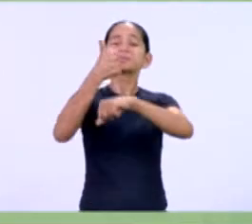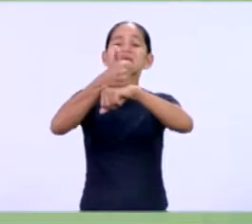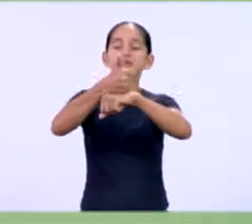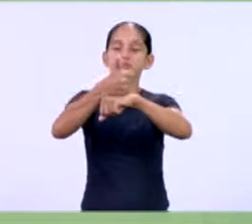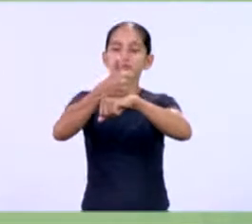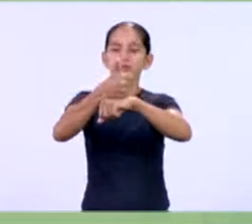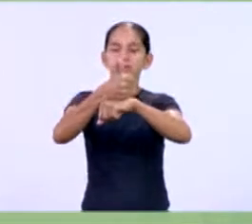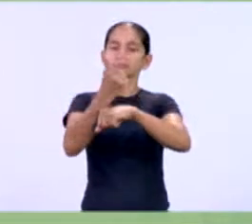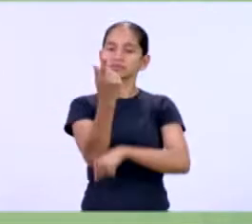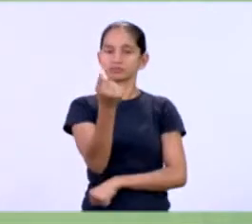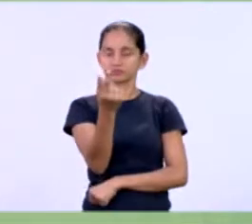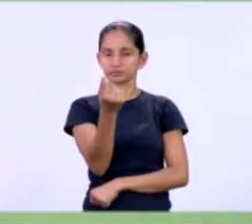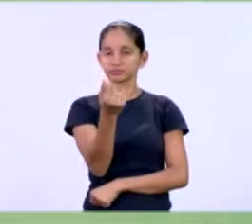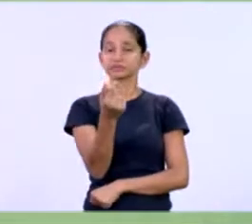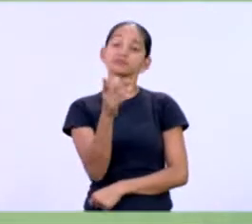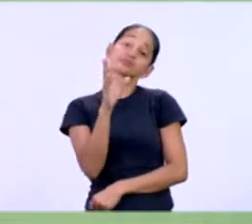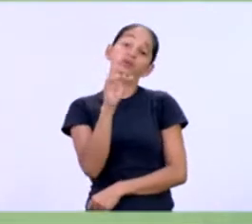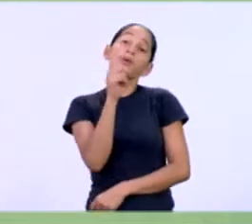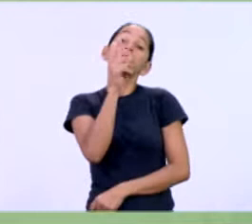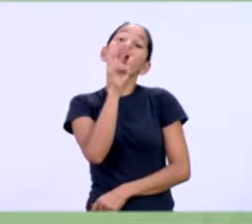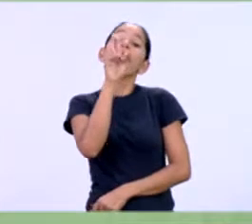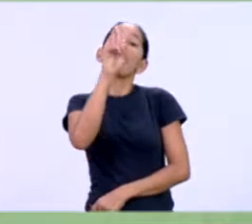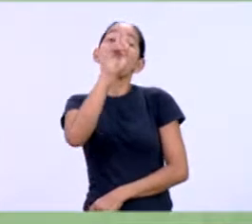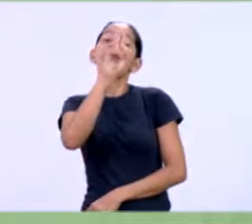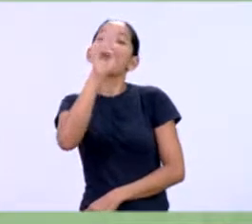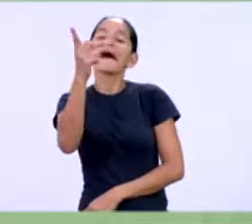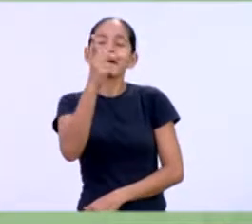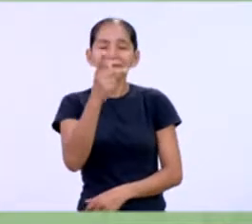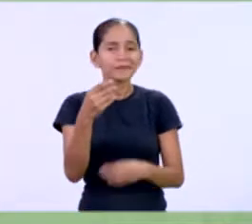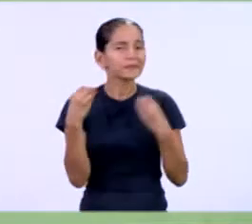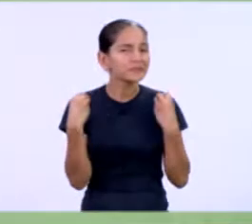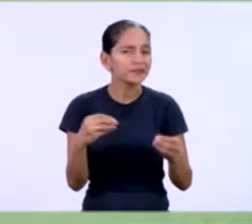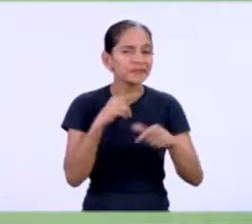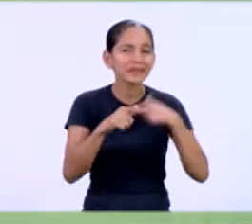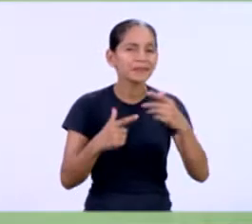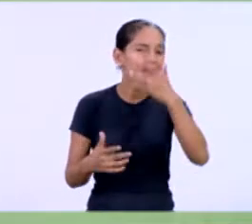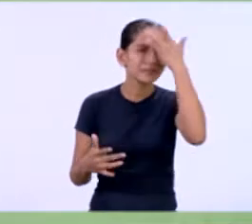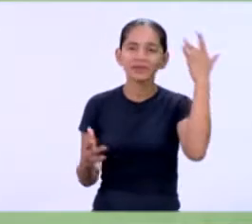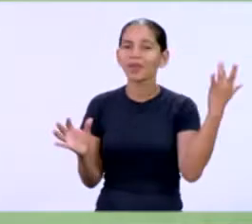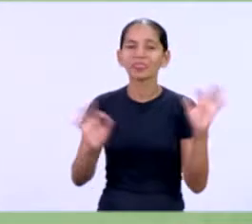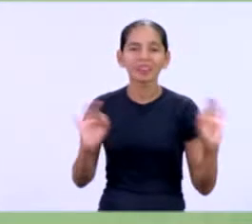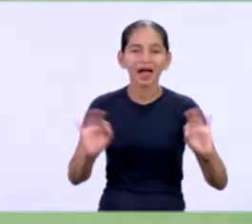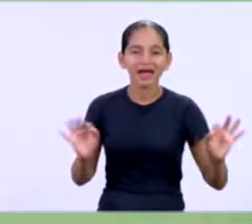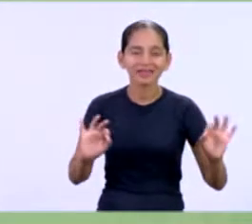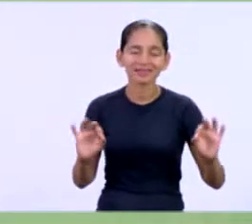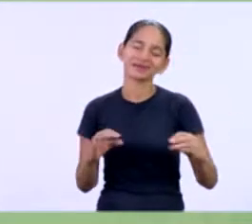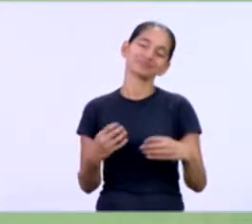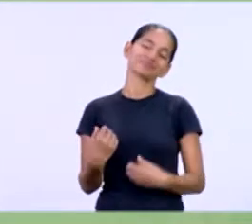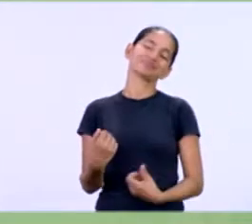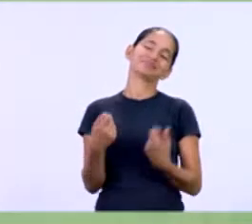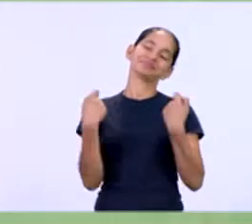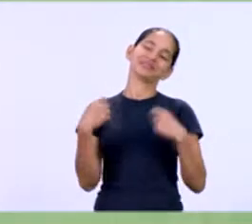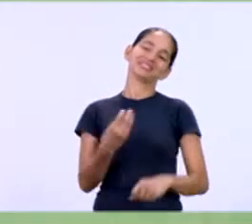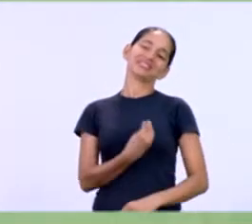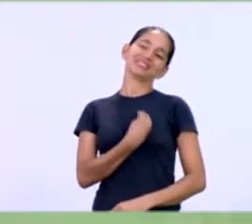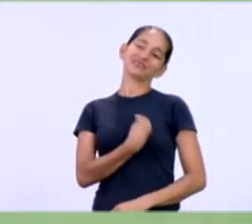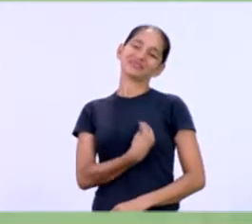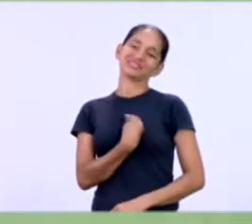falar, recursos humanos, né? Sem as pessoas não existiriam organizações. Os